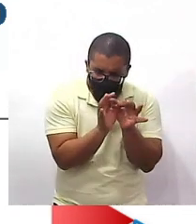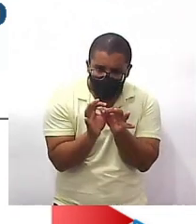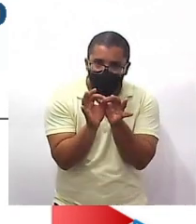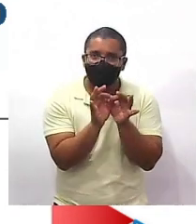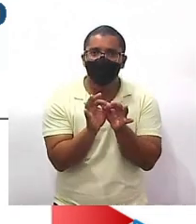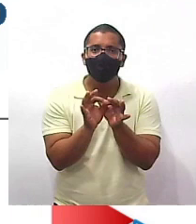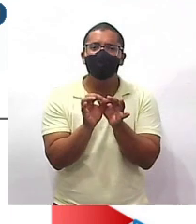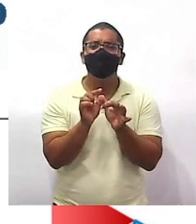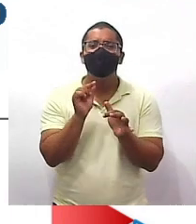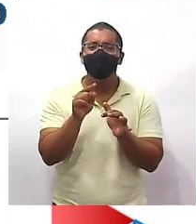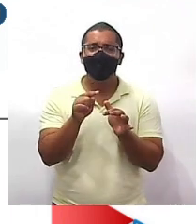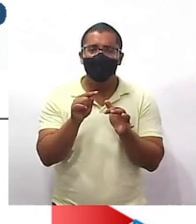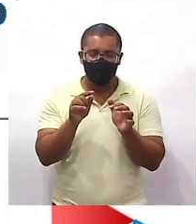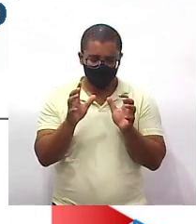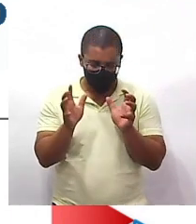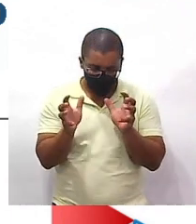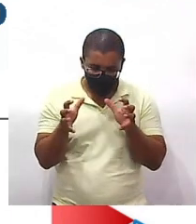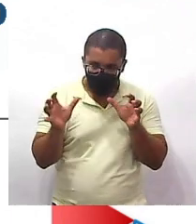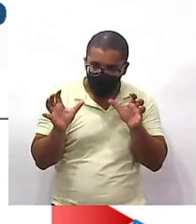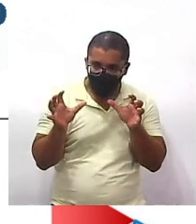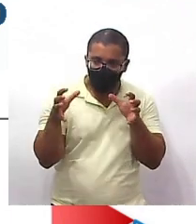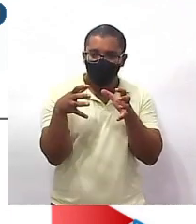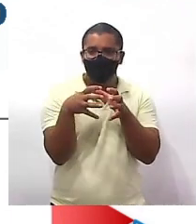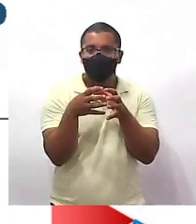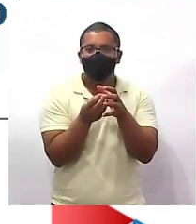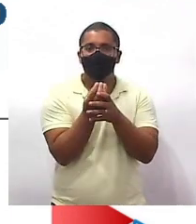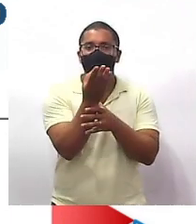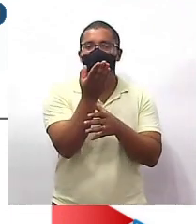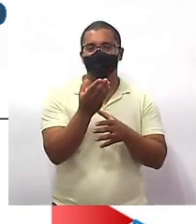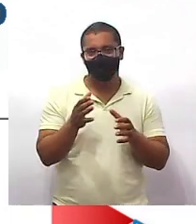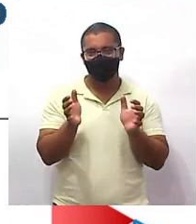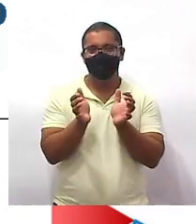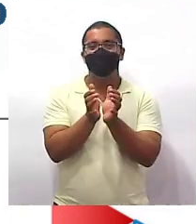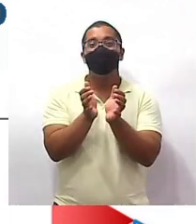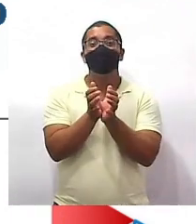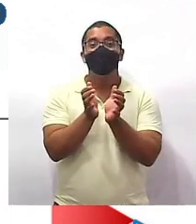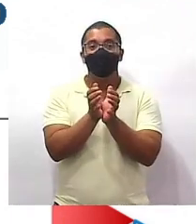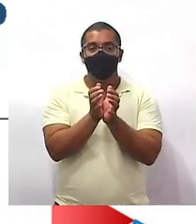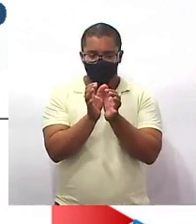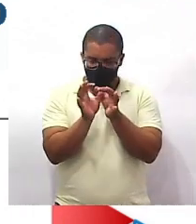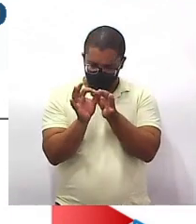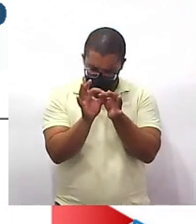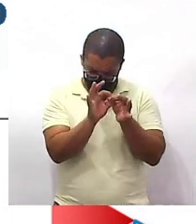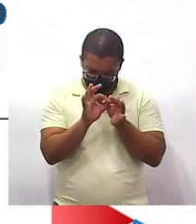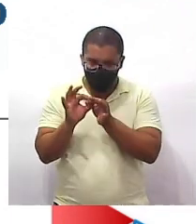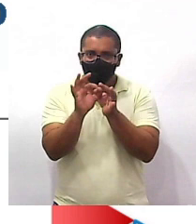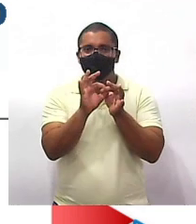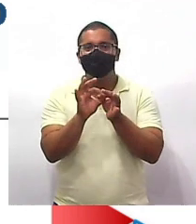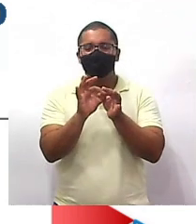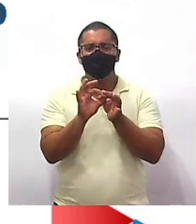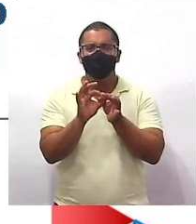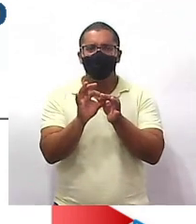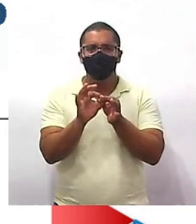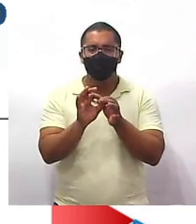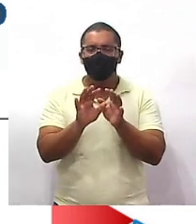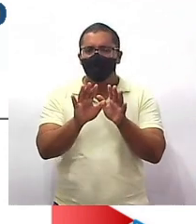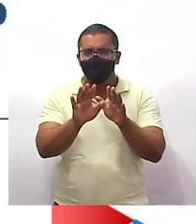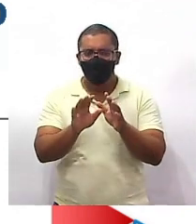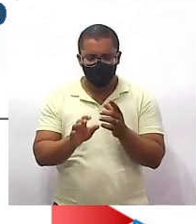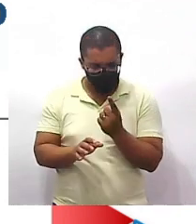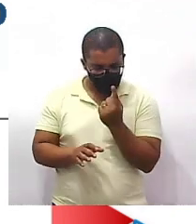de agrupamento, de grupos que estão se unindo, ou seja, apenas